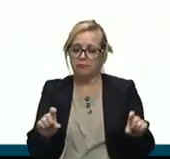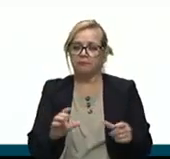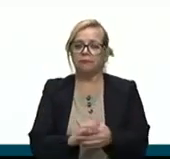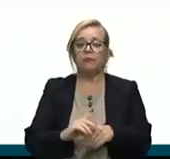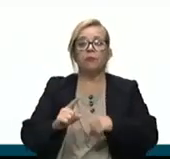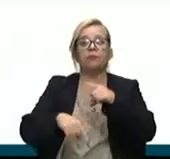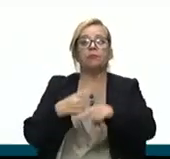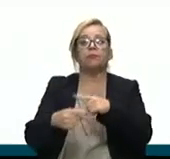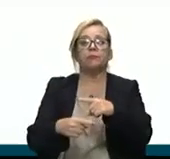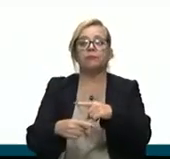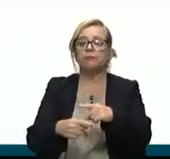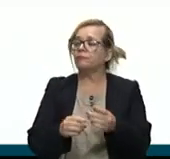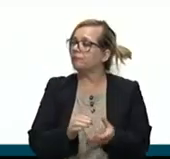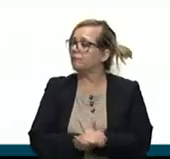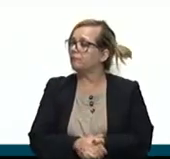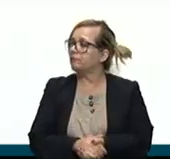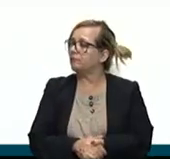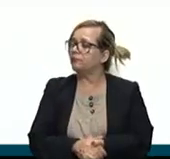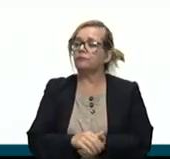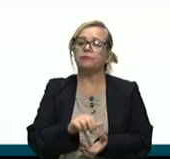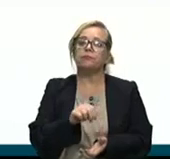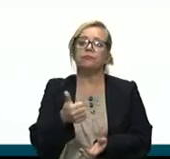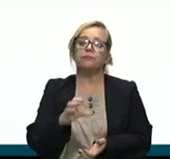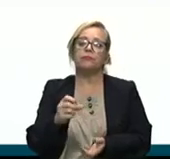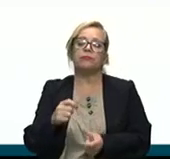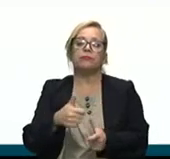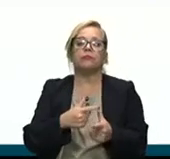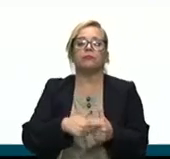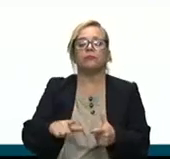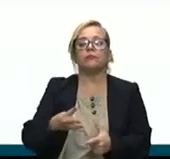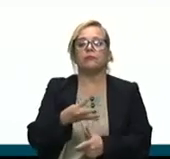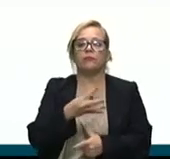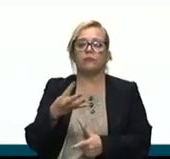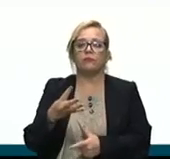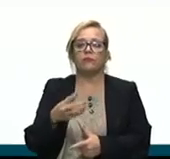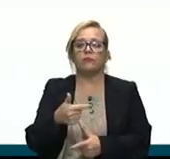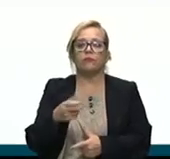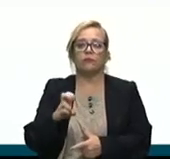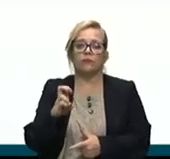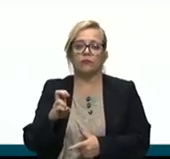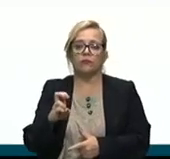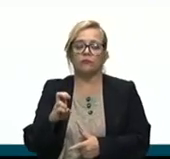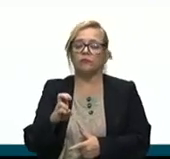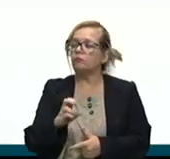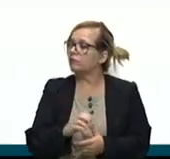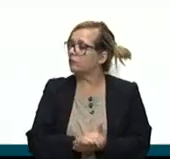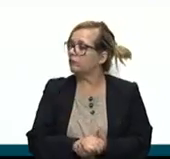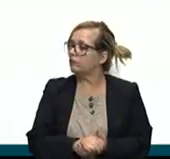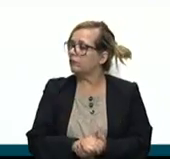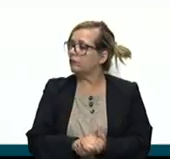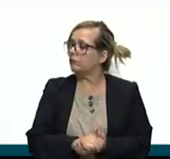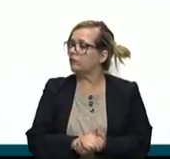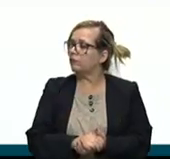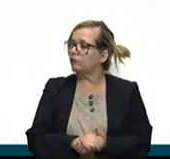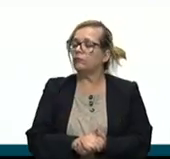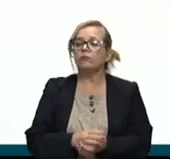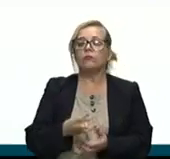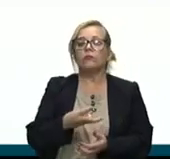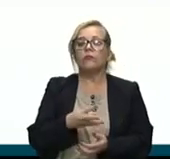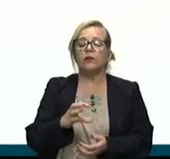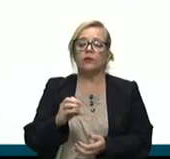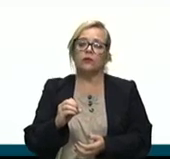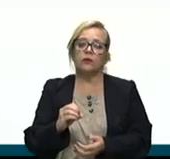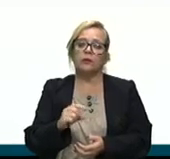E depois, 100 dividido por 4, 25. E por fim, 30